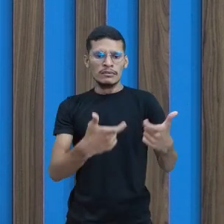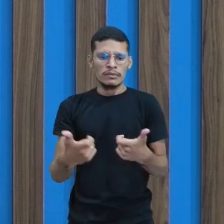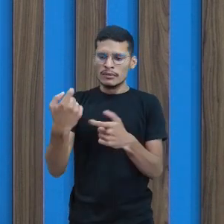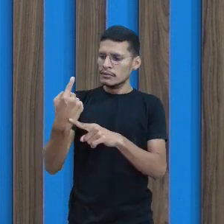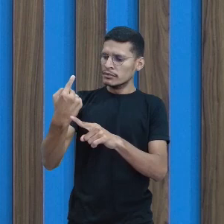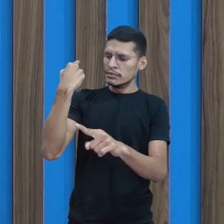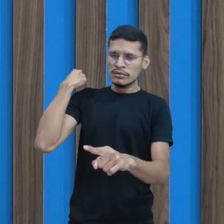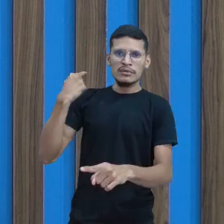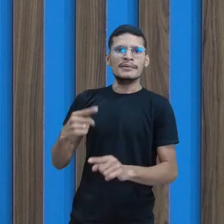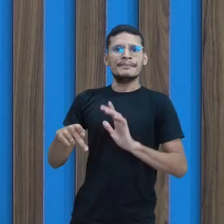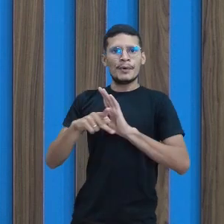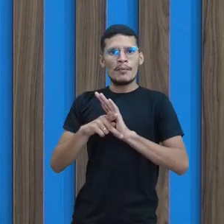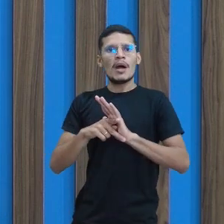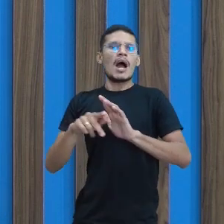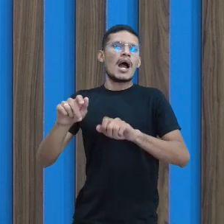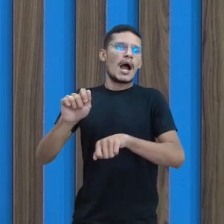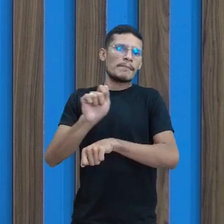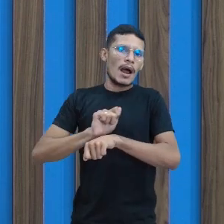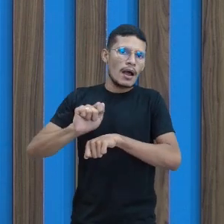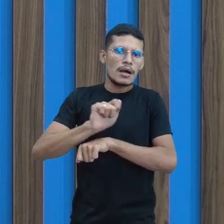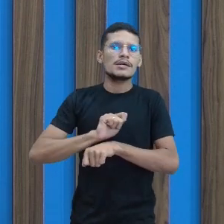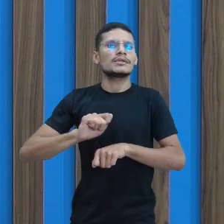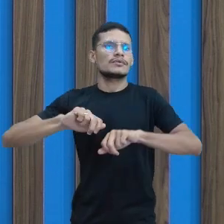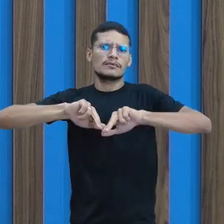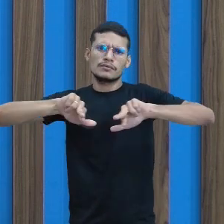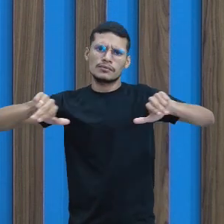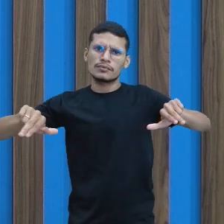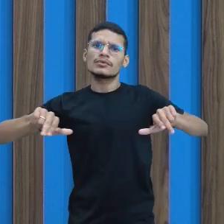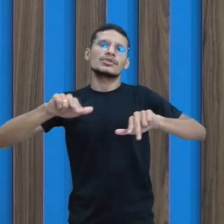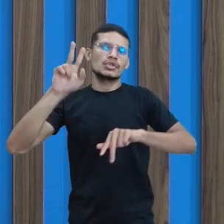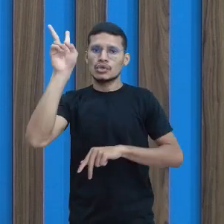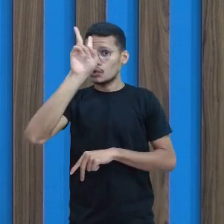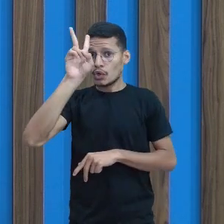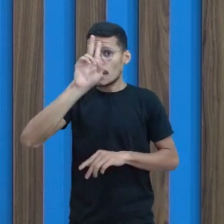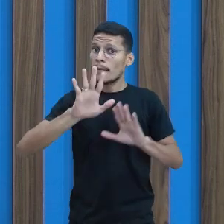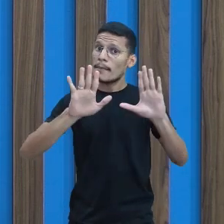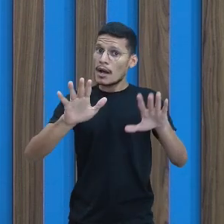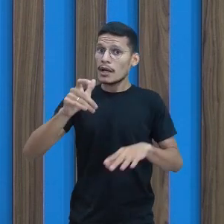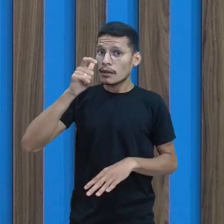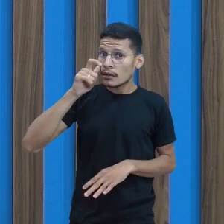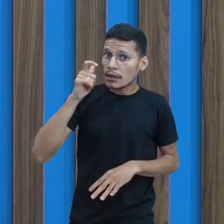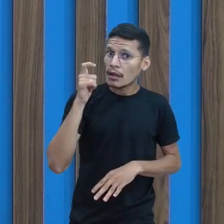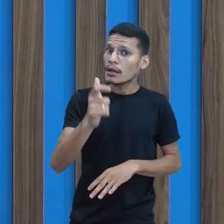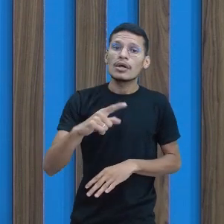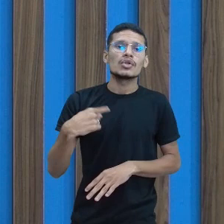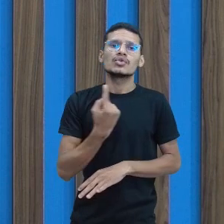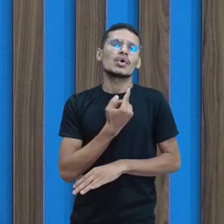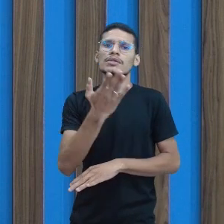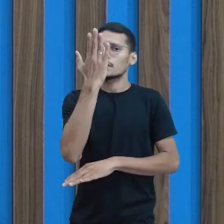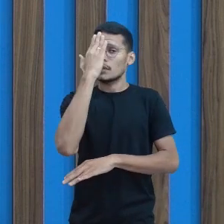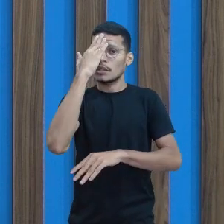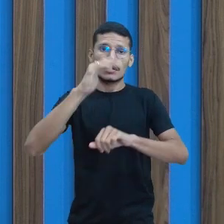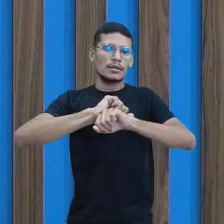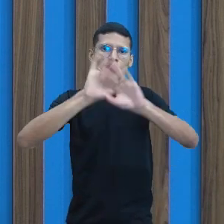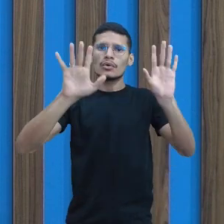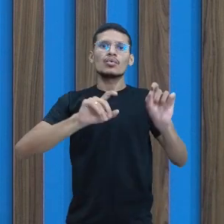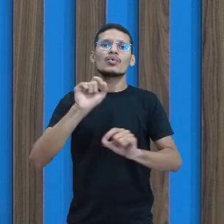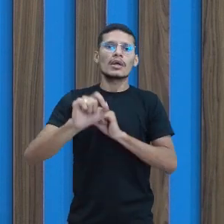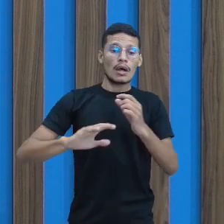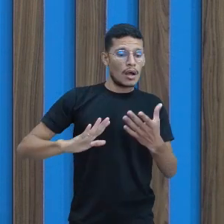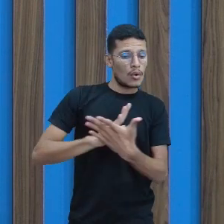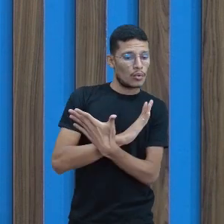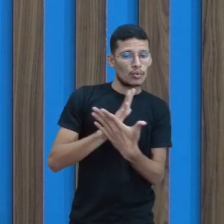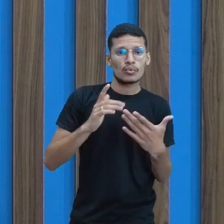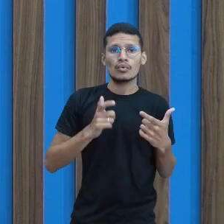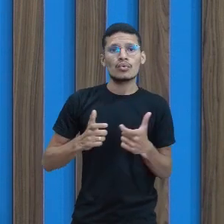né, com a história de Abraão. Então, mas é interessante a gente entender que em alguns locais,